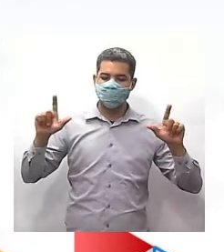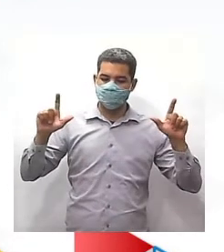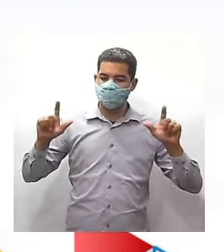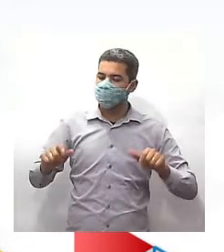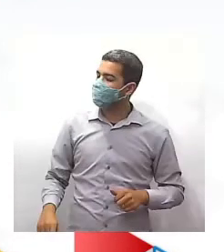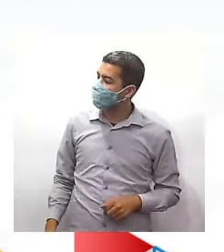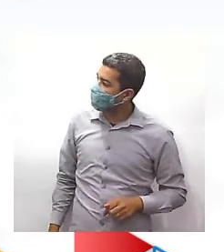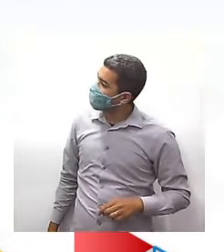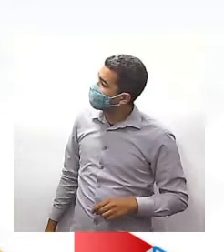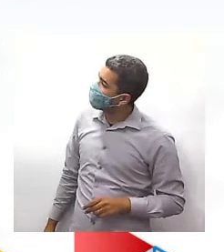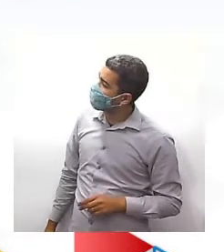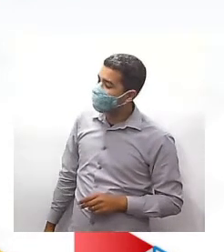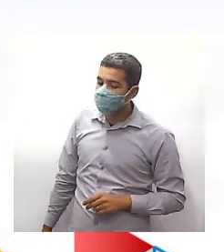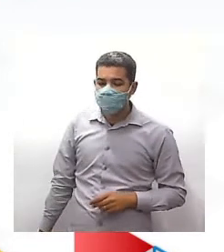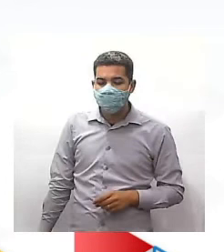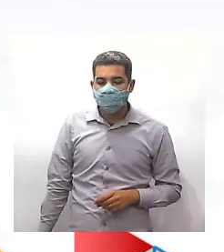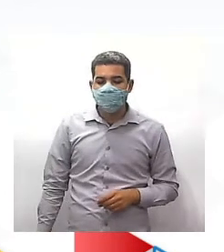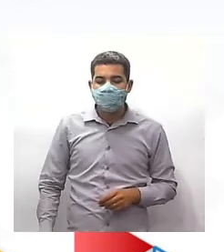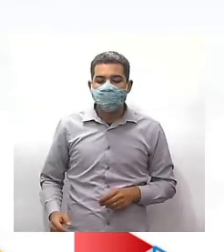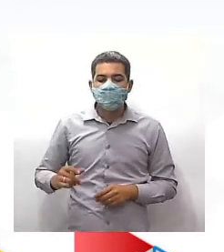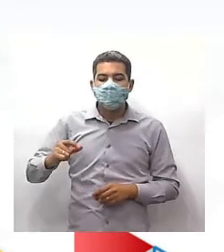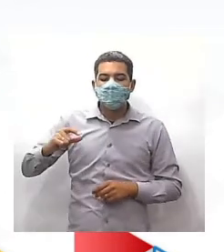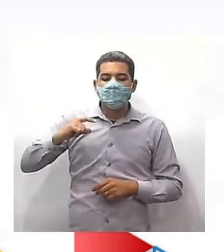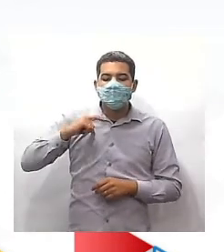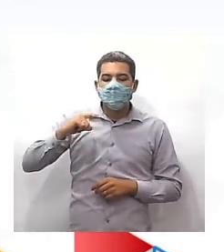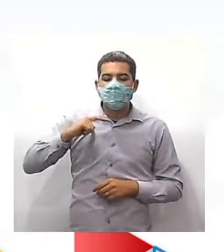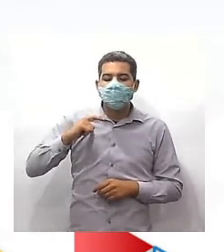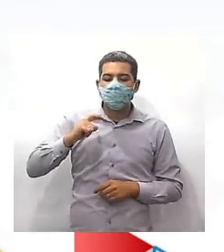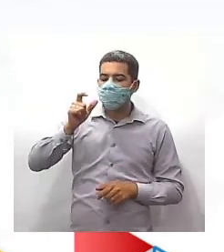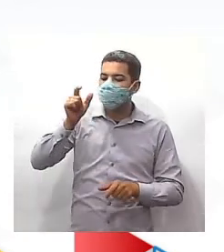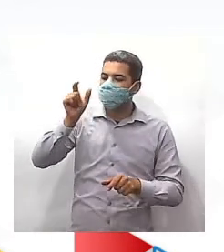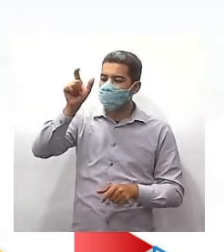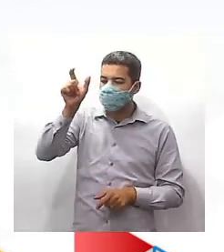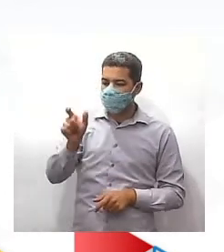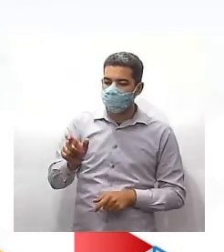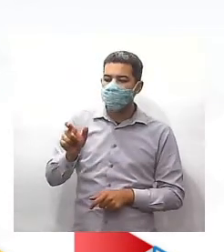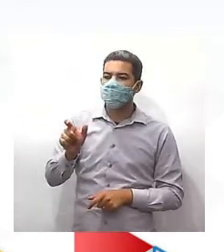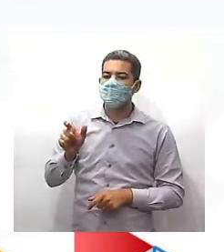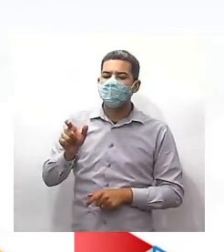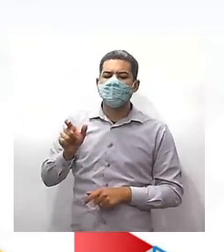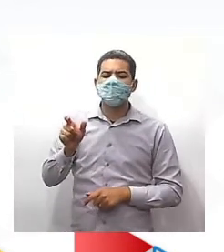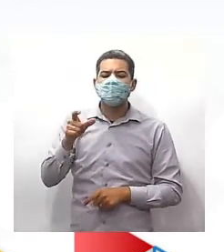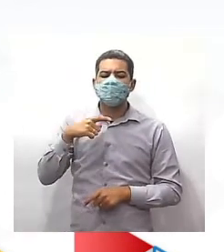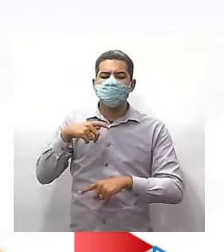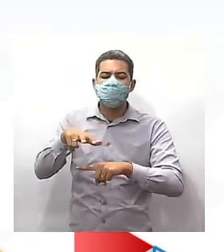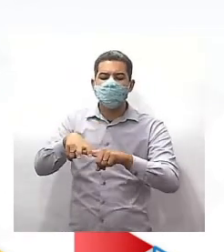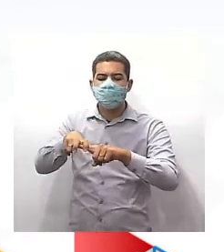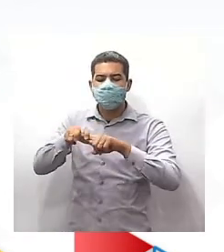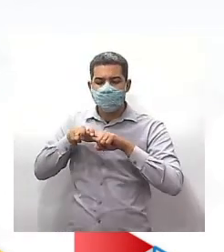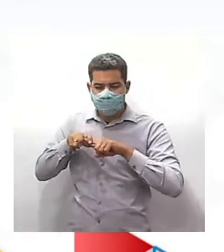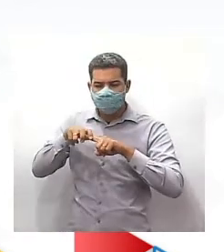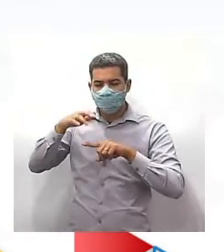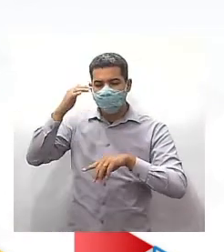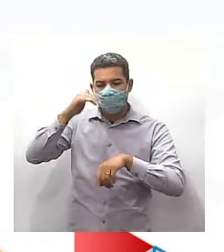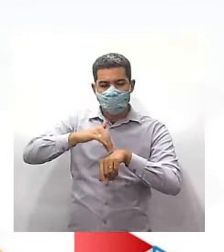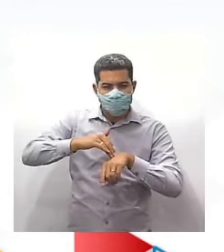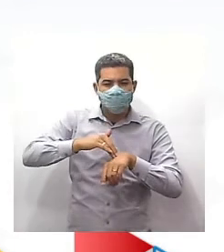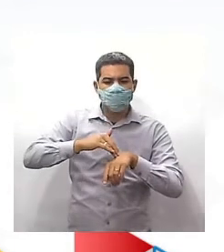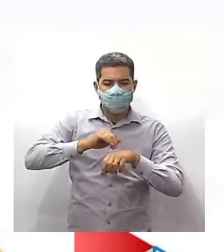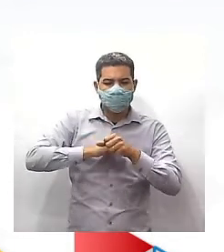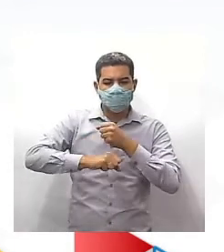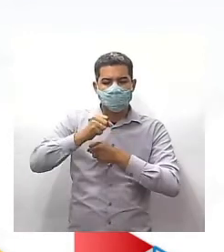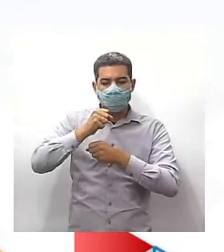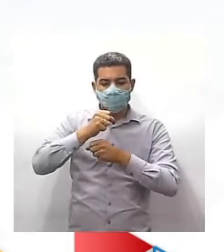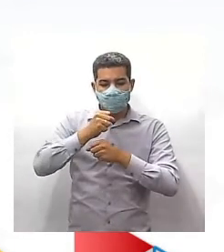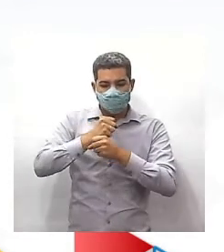gráfico, qual item foi determinante para a inflação de maio de 2008. Preste atenção,